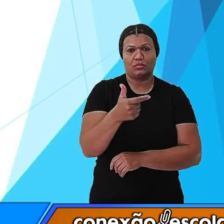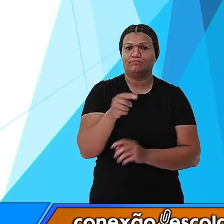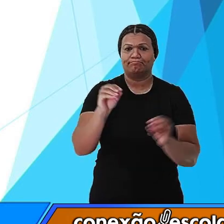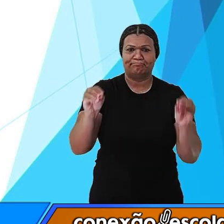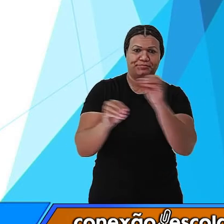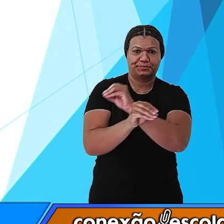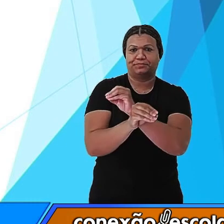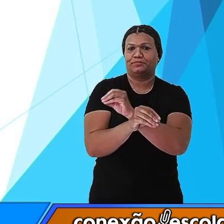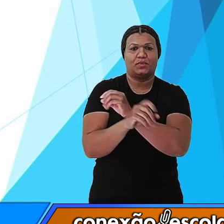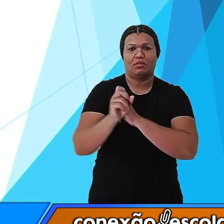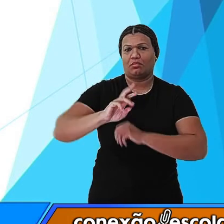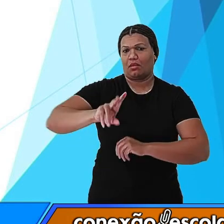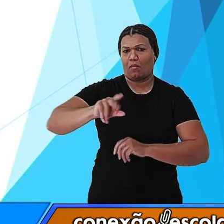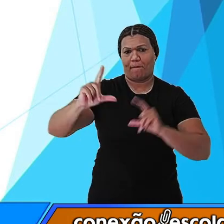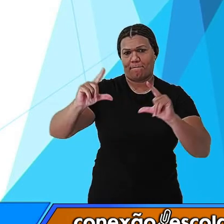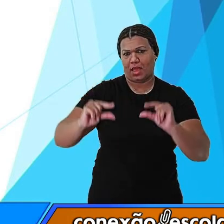né?